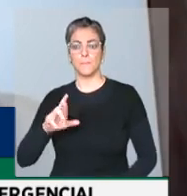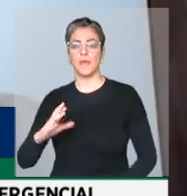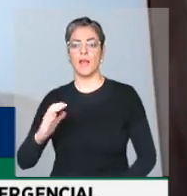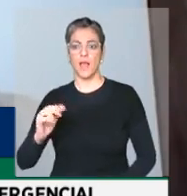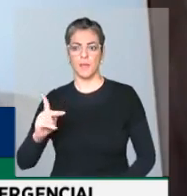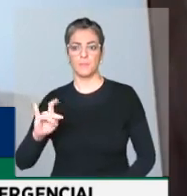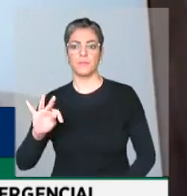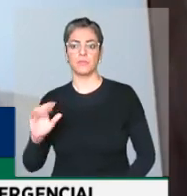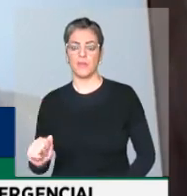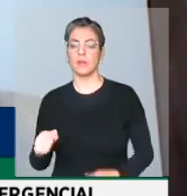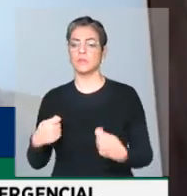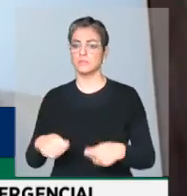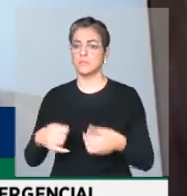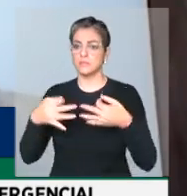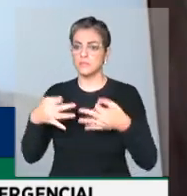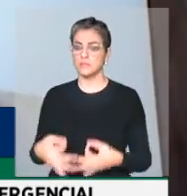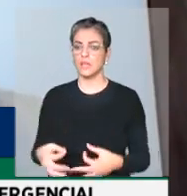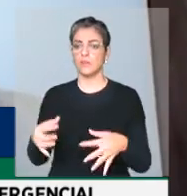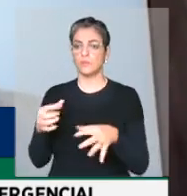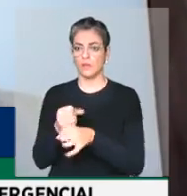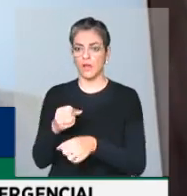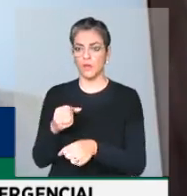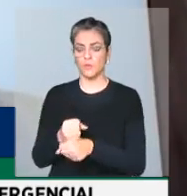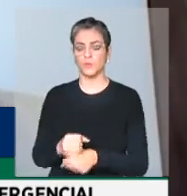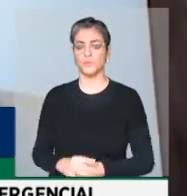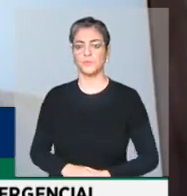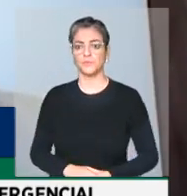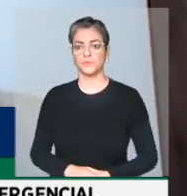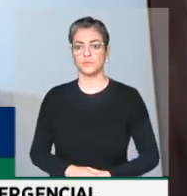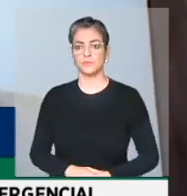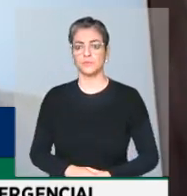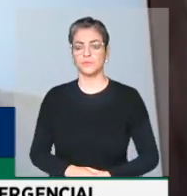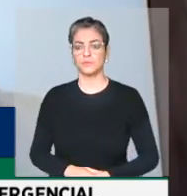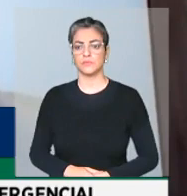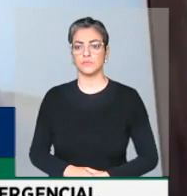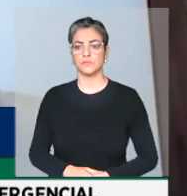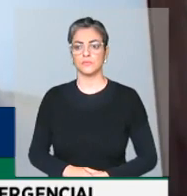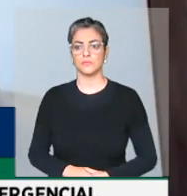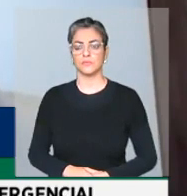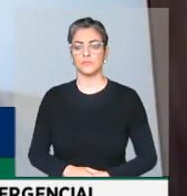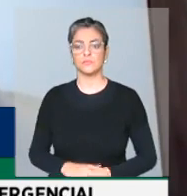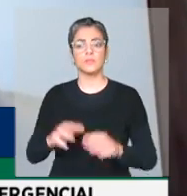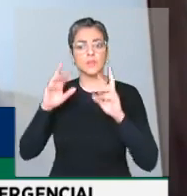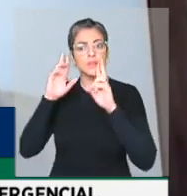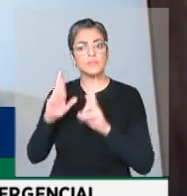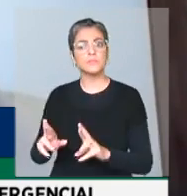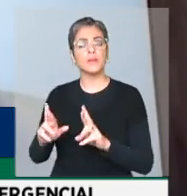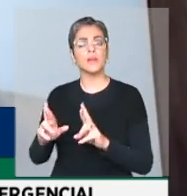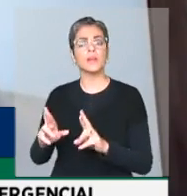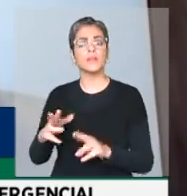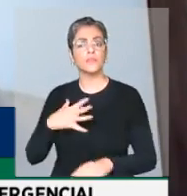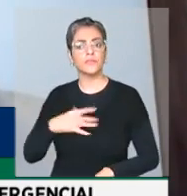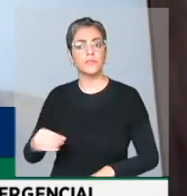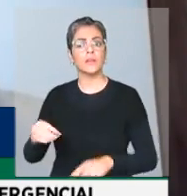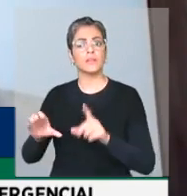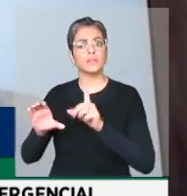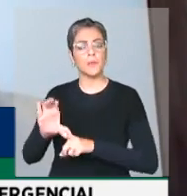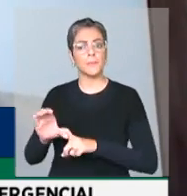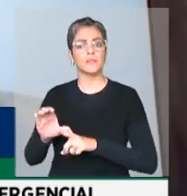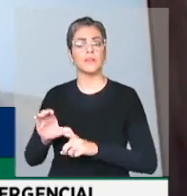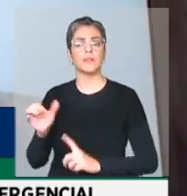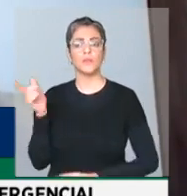caput calculado provisoriamente, considerando os dependentes cadastrados para aferir o direito a uma